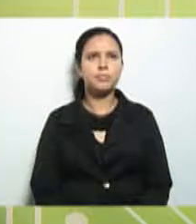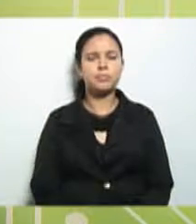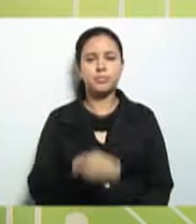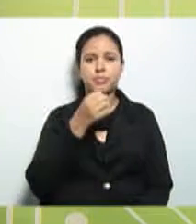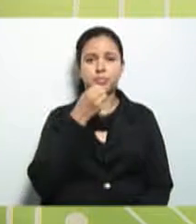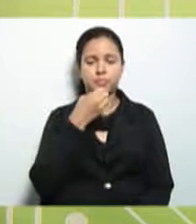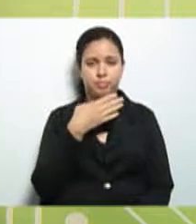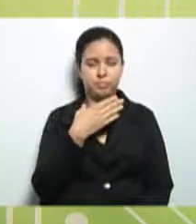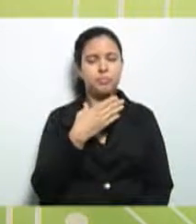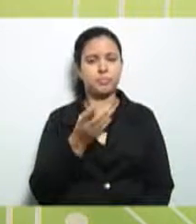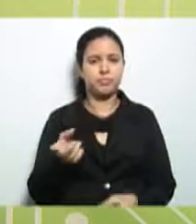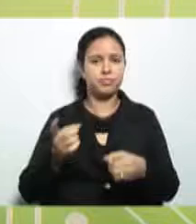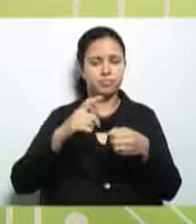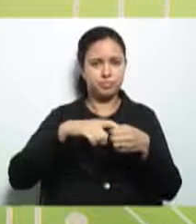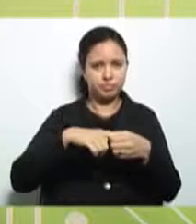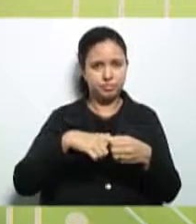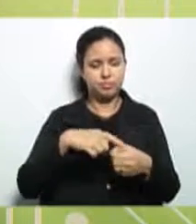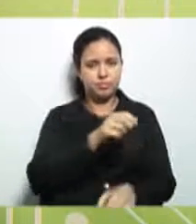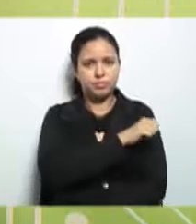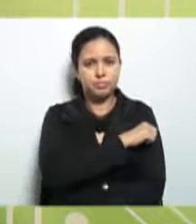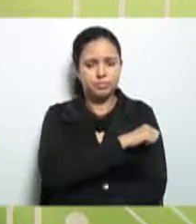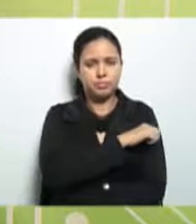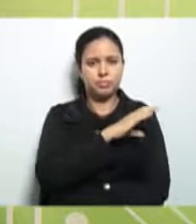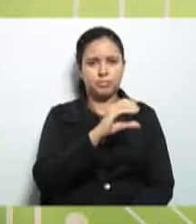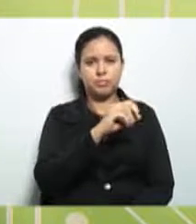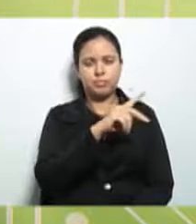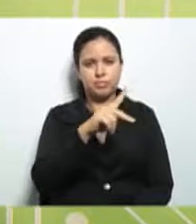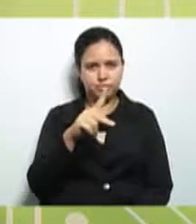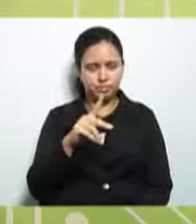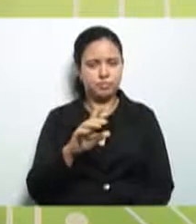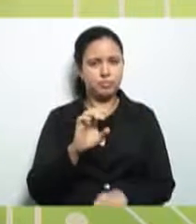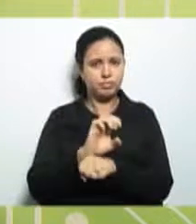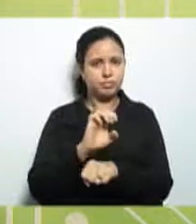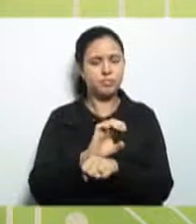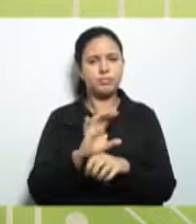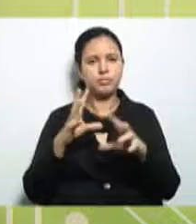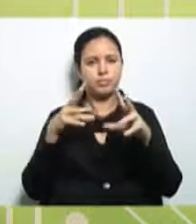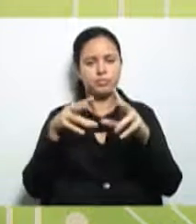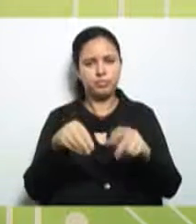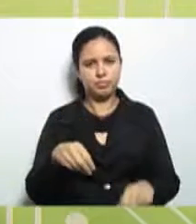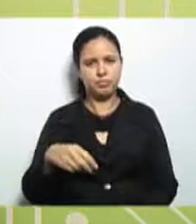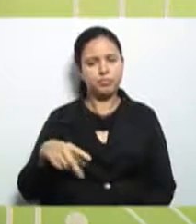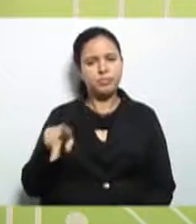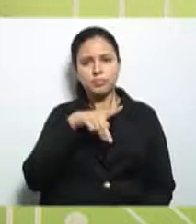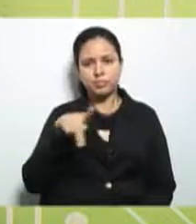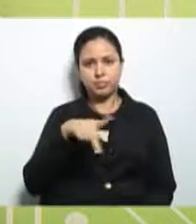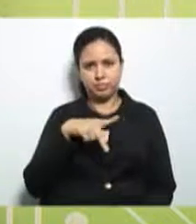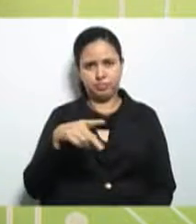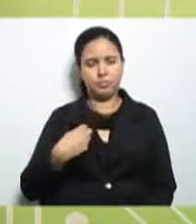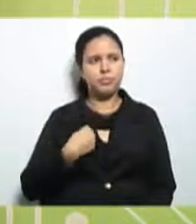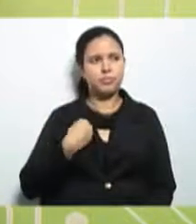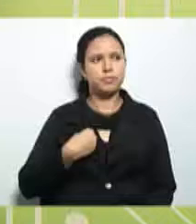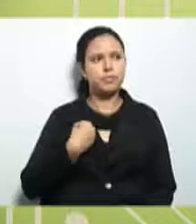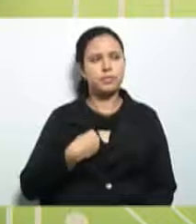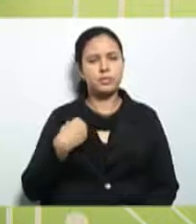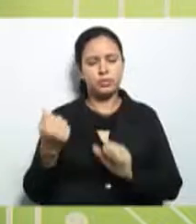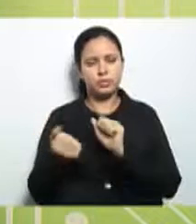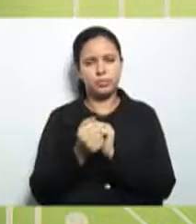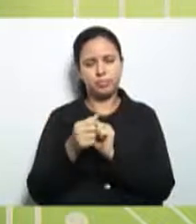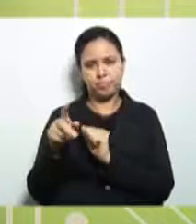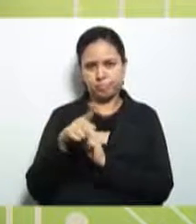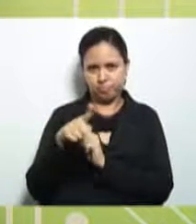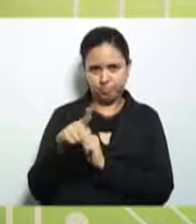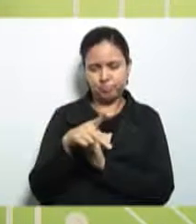Bem-vindos, alunos de cooperativismo de todo o estado, bem-vindos, professores tutores. Estou aqui com o professor Wesley,